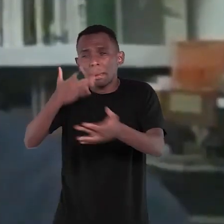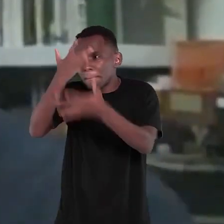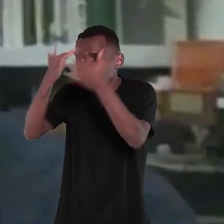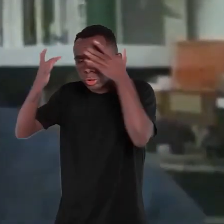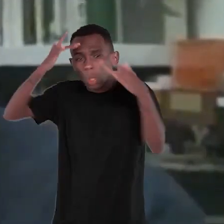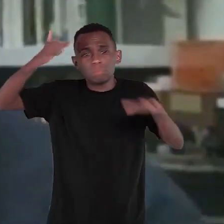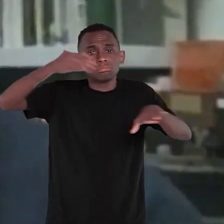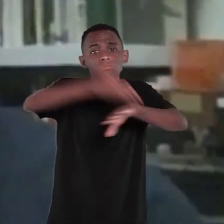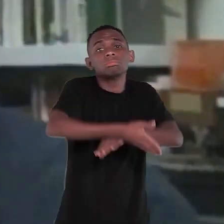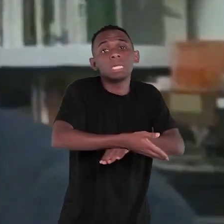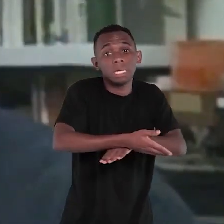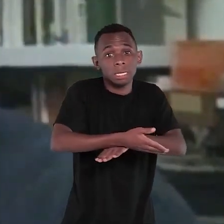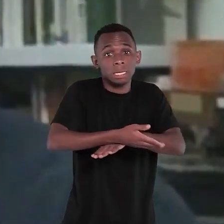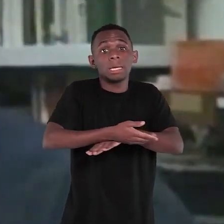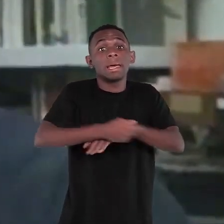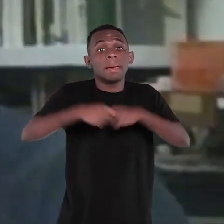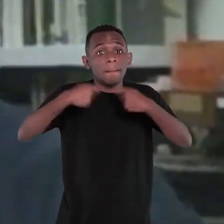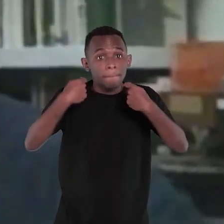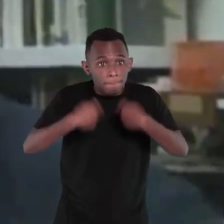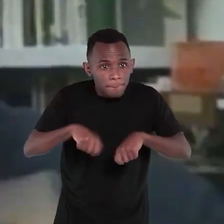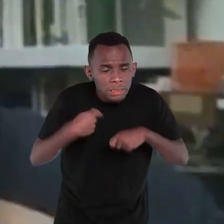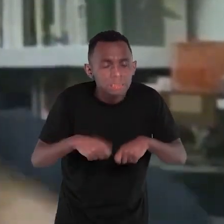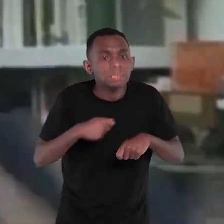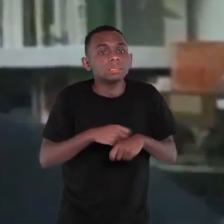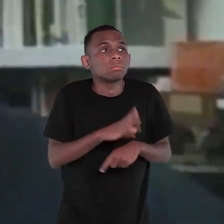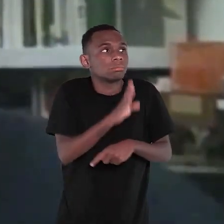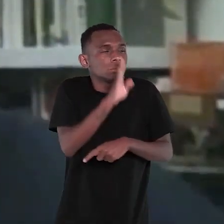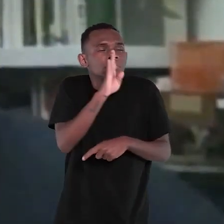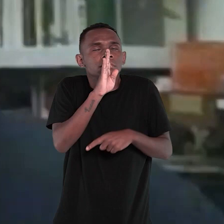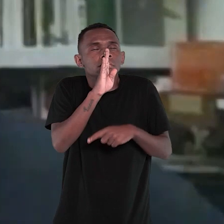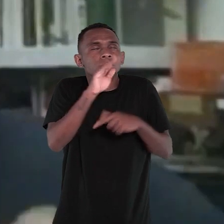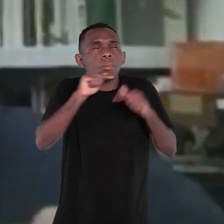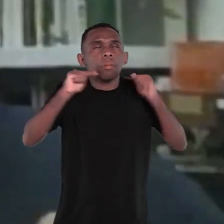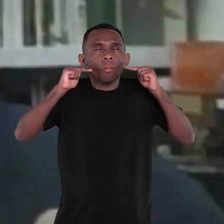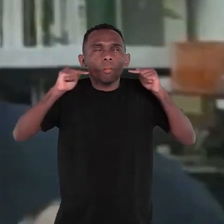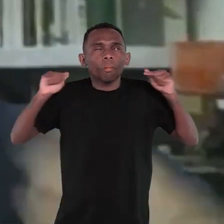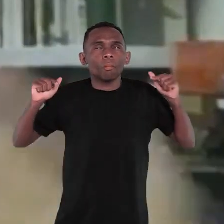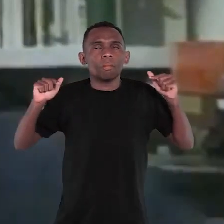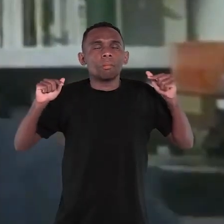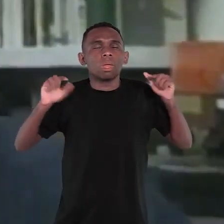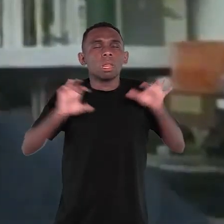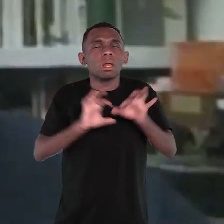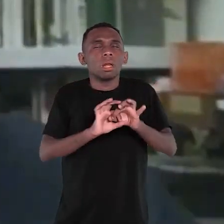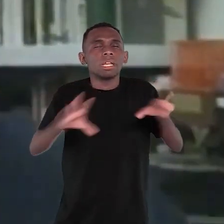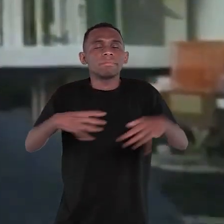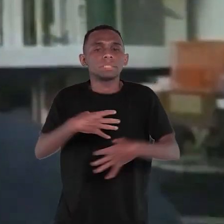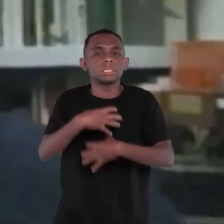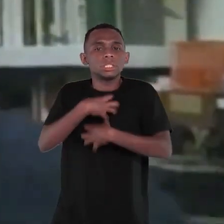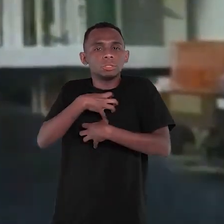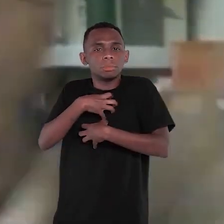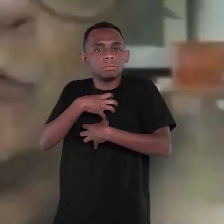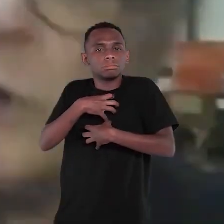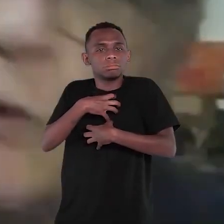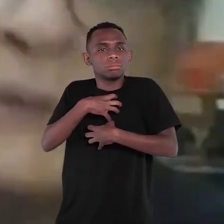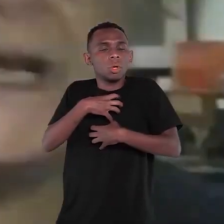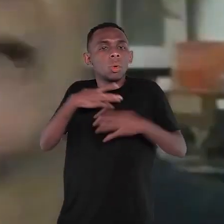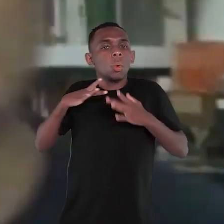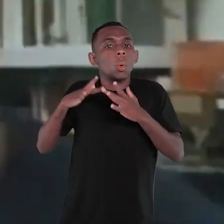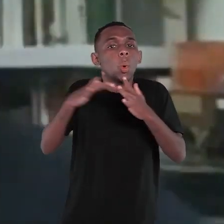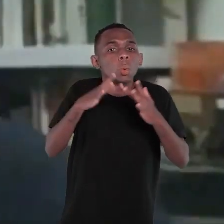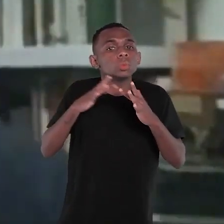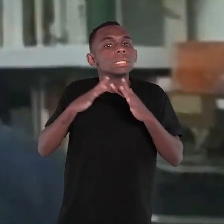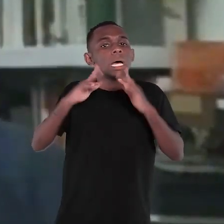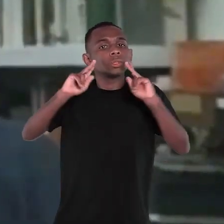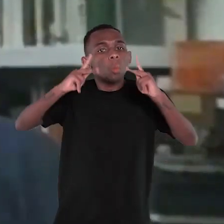que use a biblioteca porque precisa de um pouco de silêncio, um pouco de liberdade, um pouco de